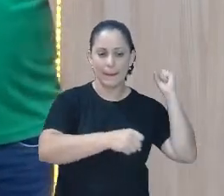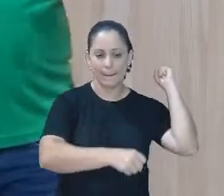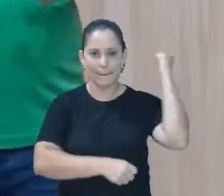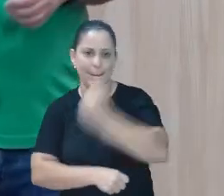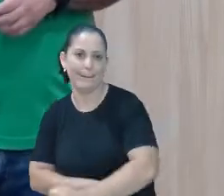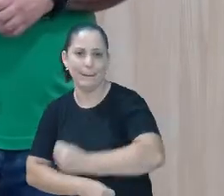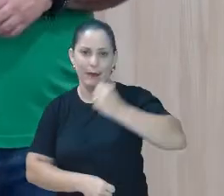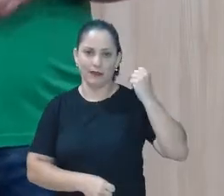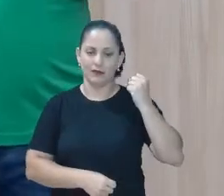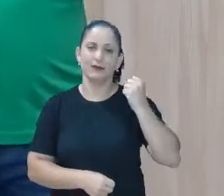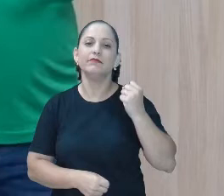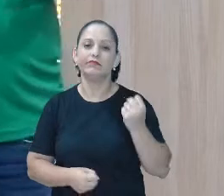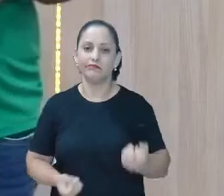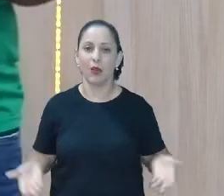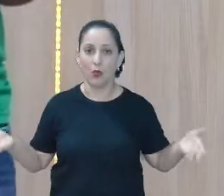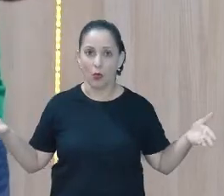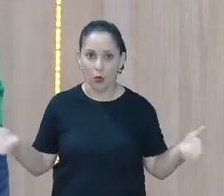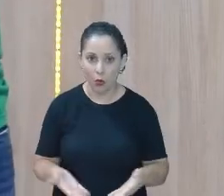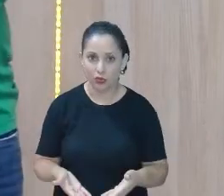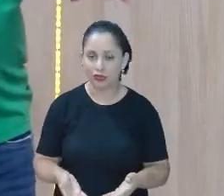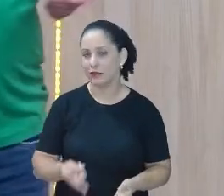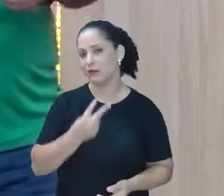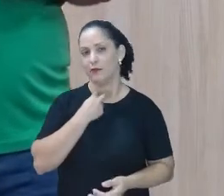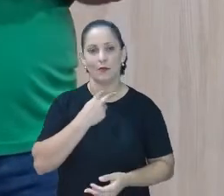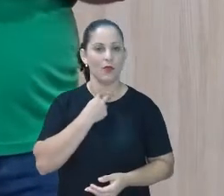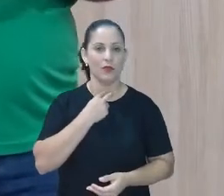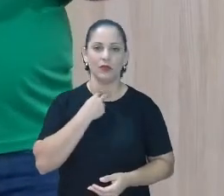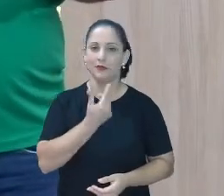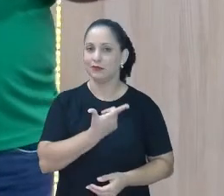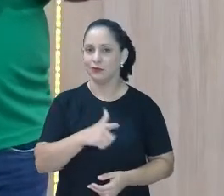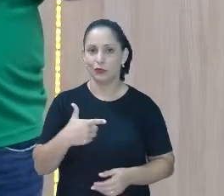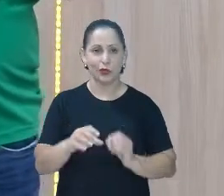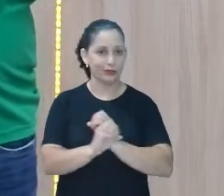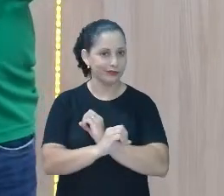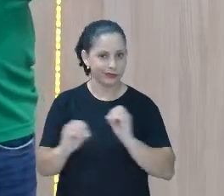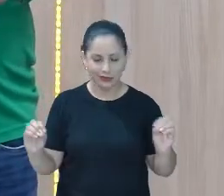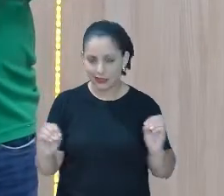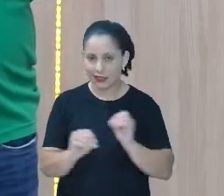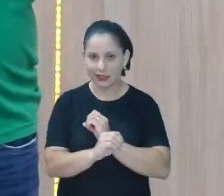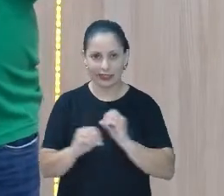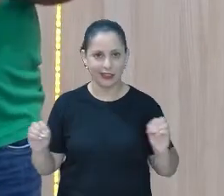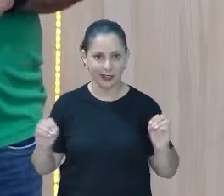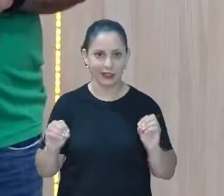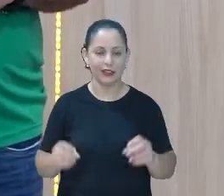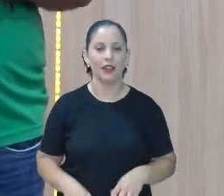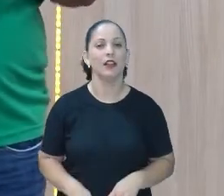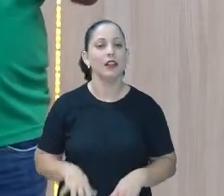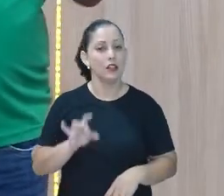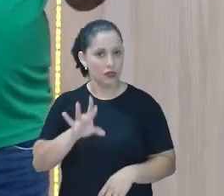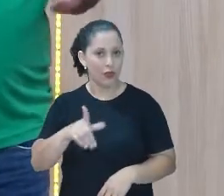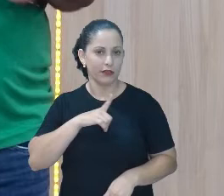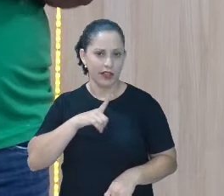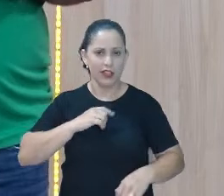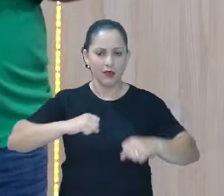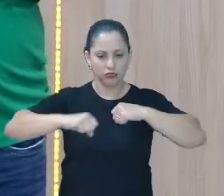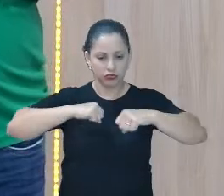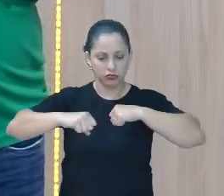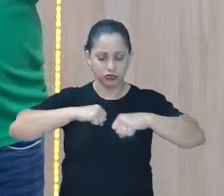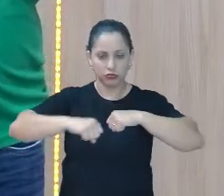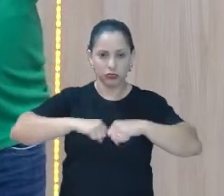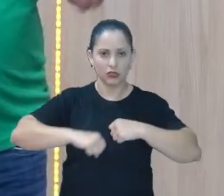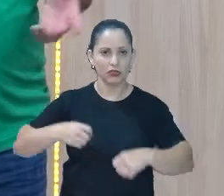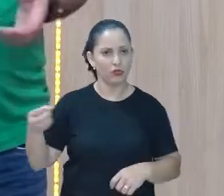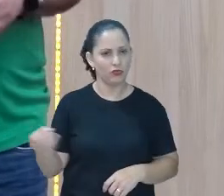hoje, essas lutas, elas não existem, né? A gente tem combates, né, modernos, né, a gente tem